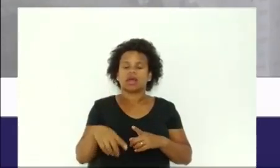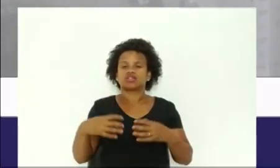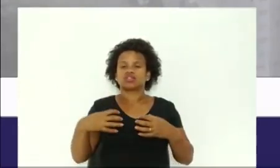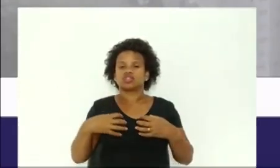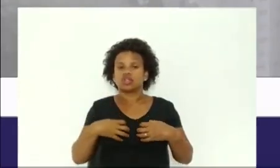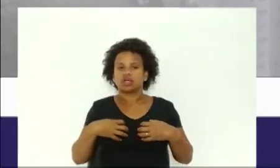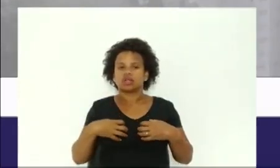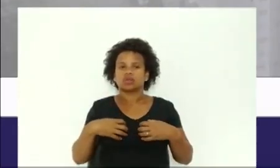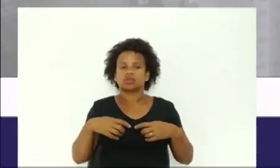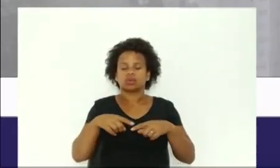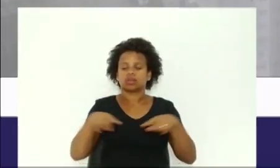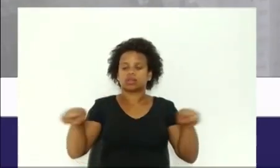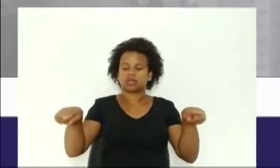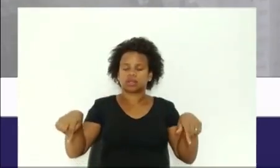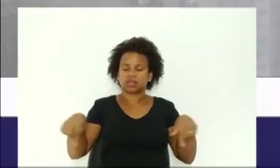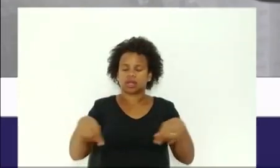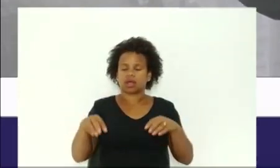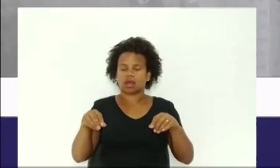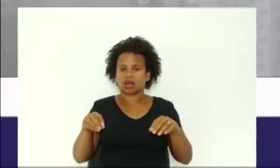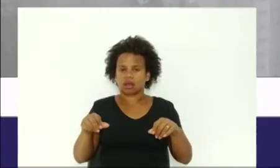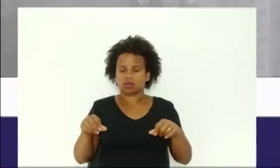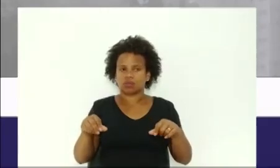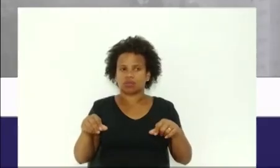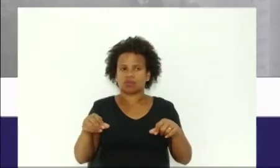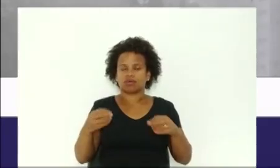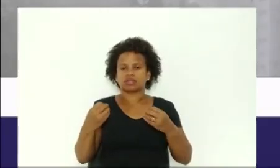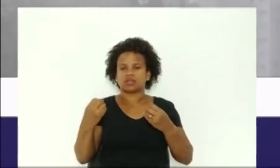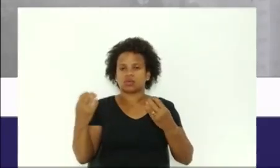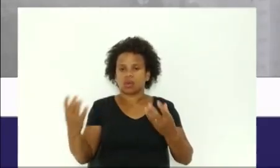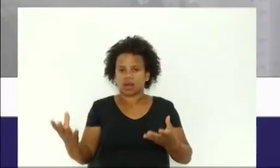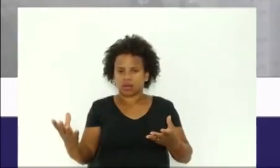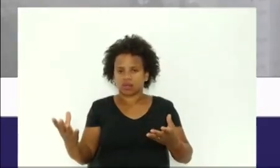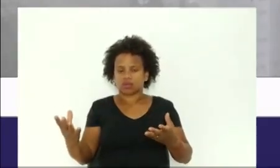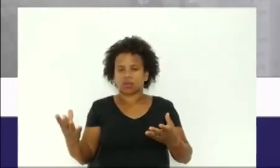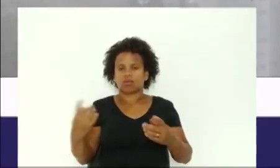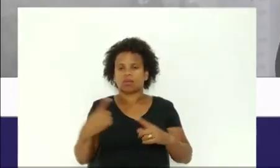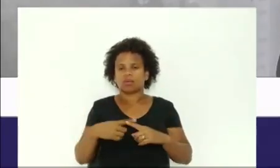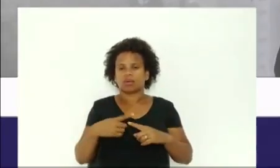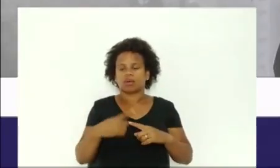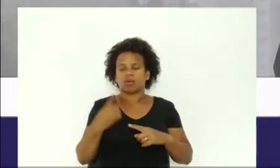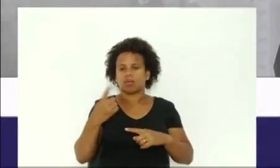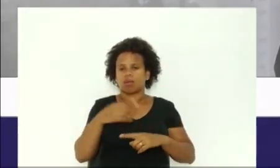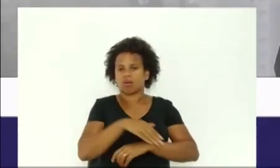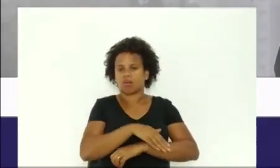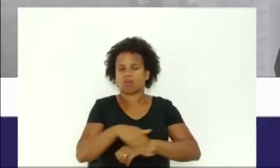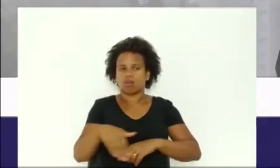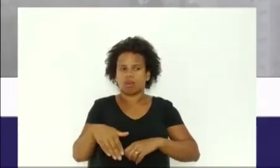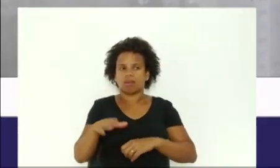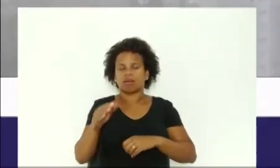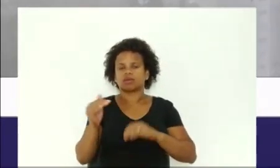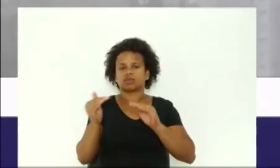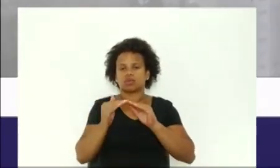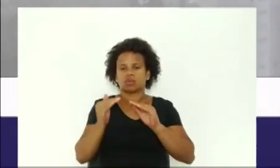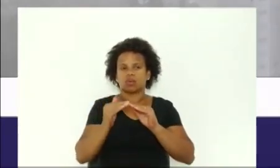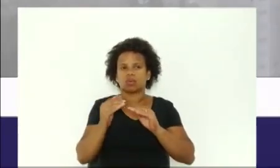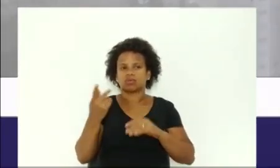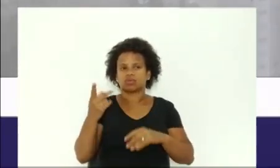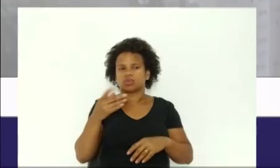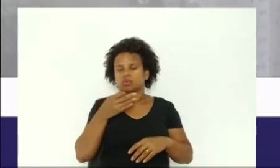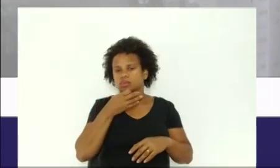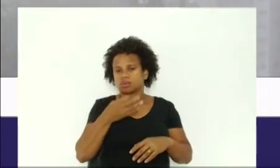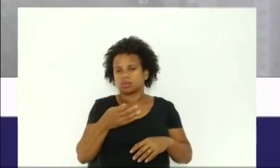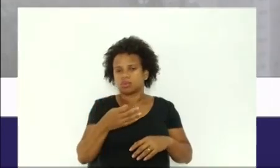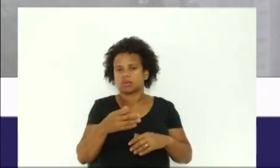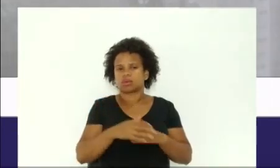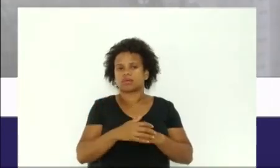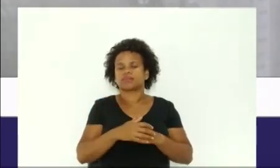ele vai ser doado, né? Basicamente uma rua. Mas eu concordo com a sua observação. Os valores que eu coloco aqui,